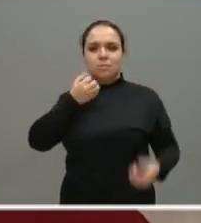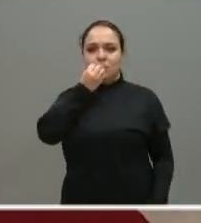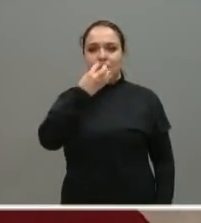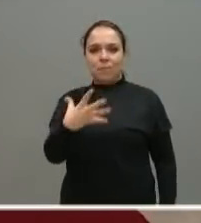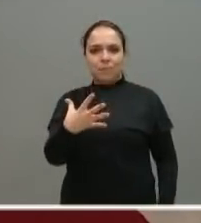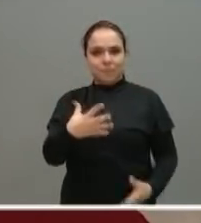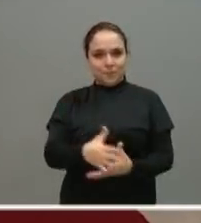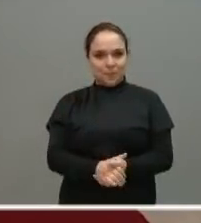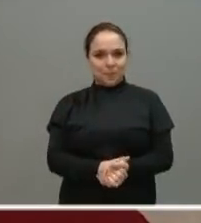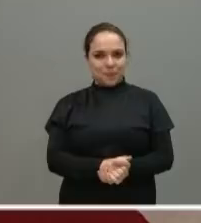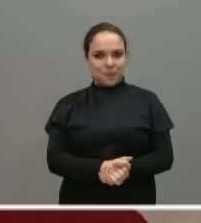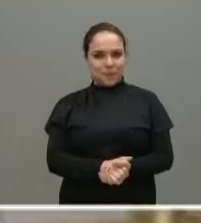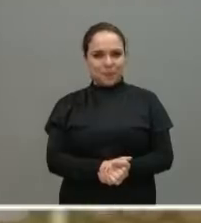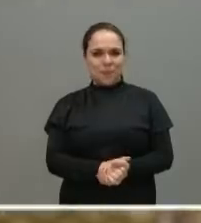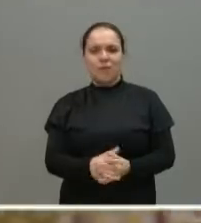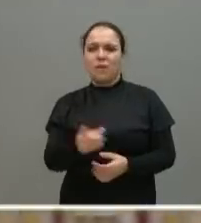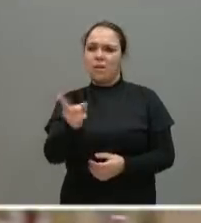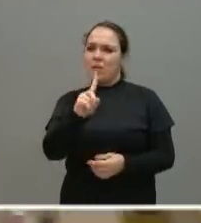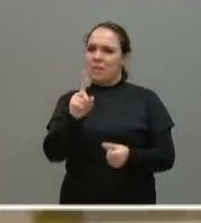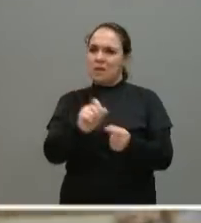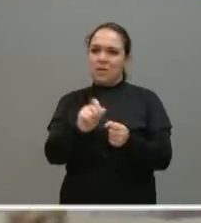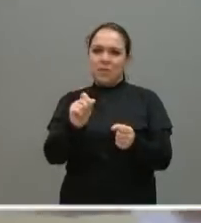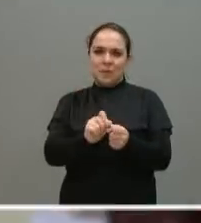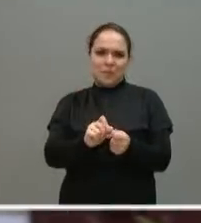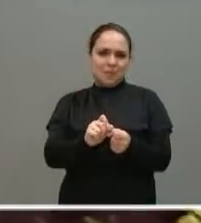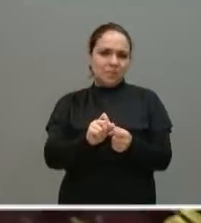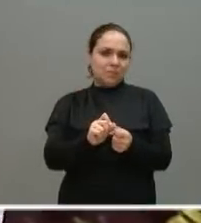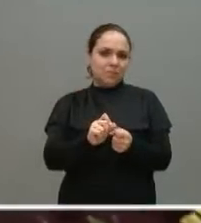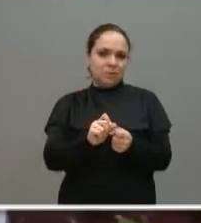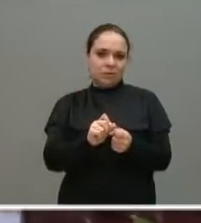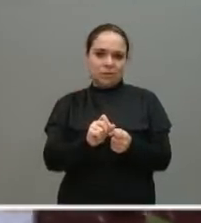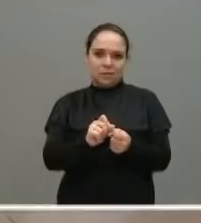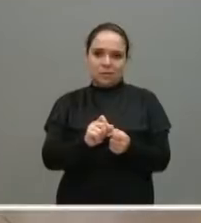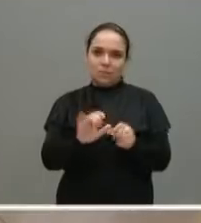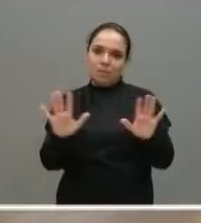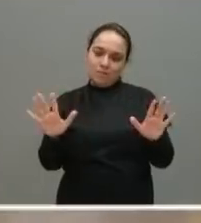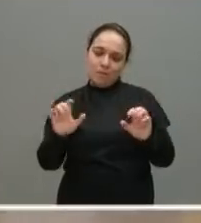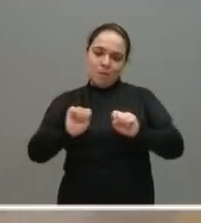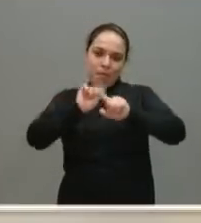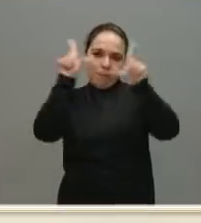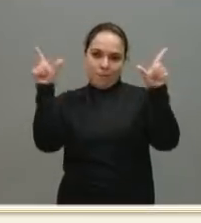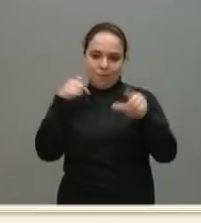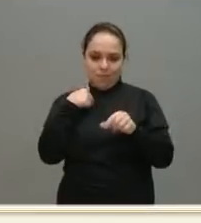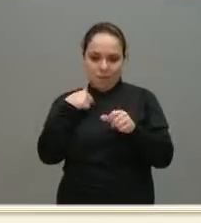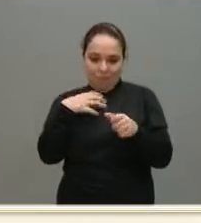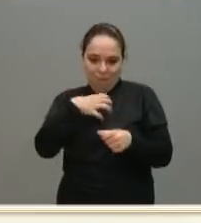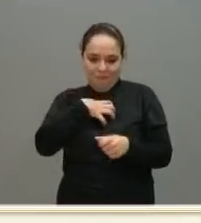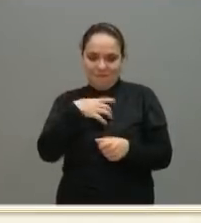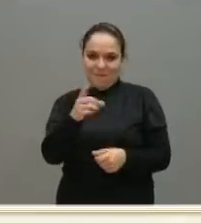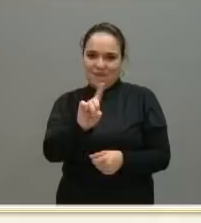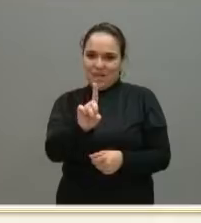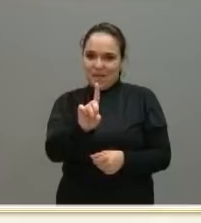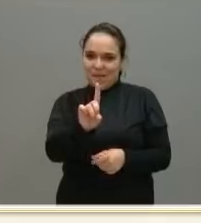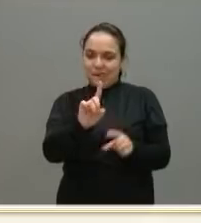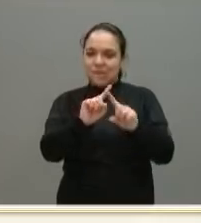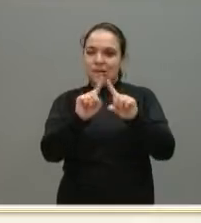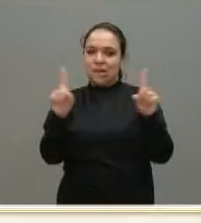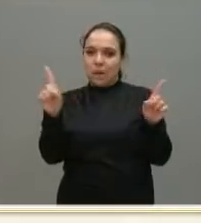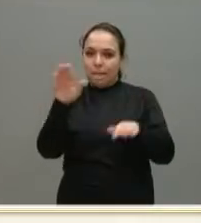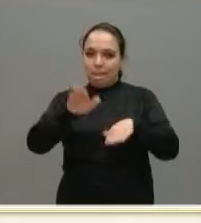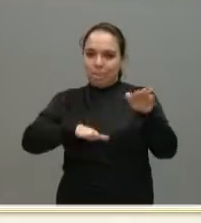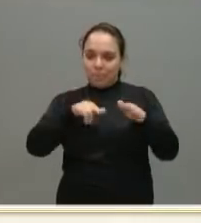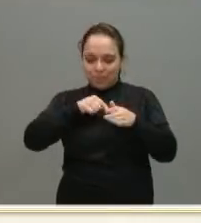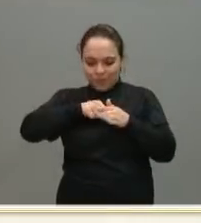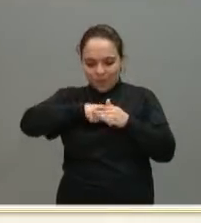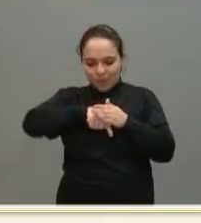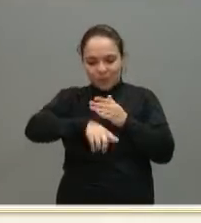Você vai dizer, padre, a gente não faz isso. Claro, do jeito que eu fiz agora, não. Mas no fundo, no